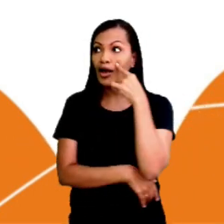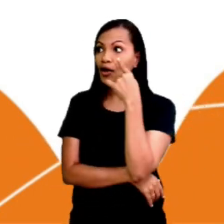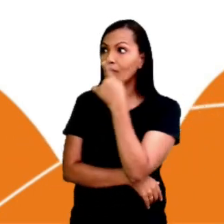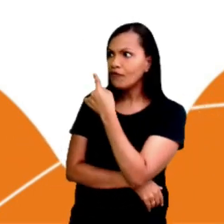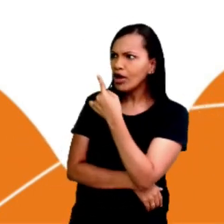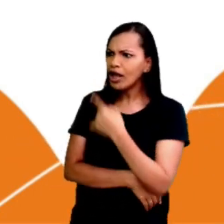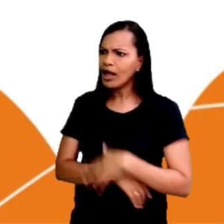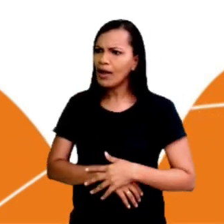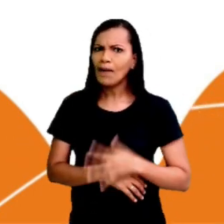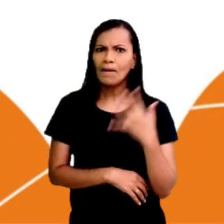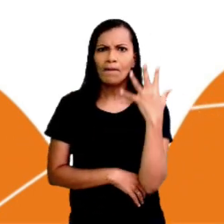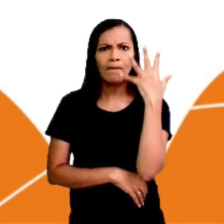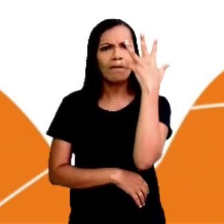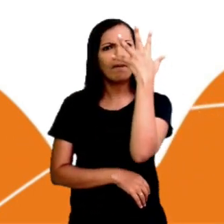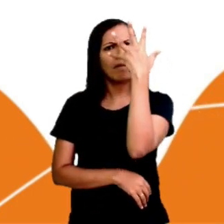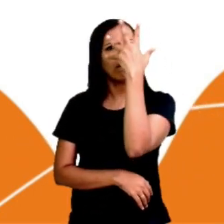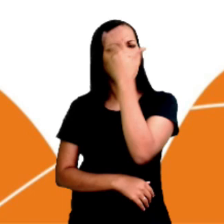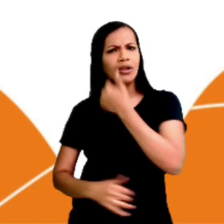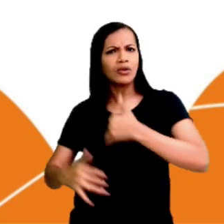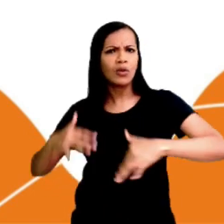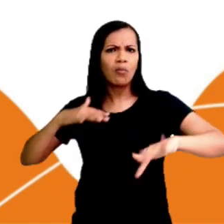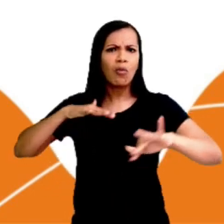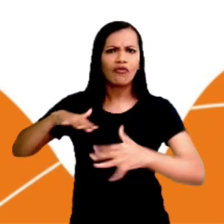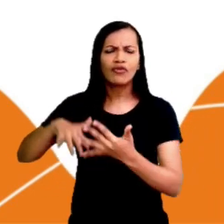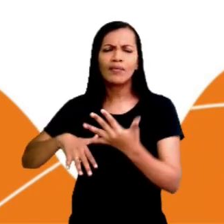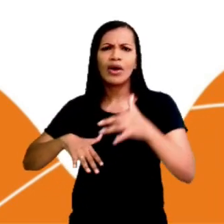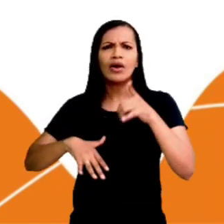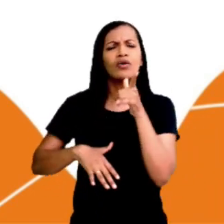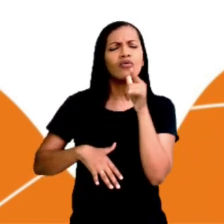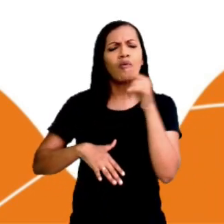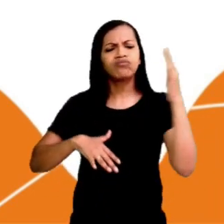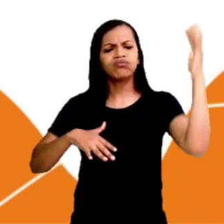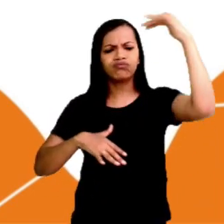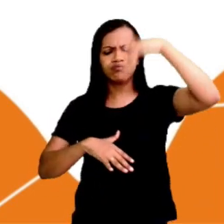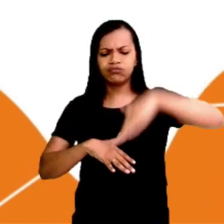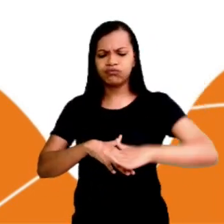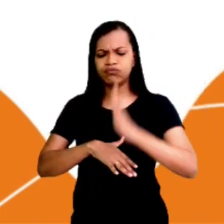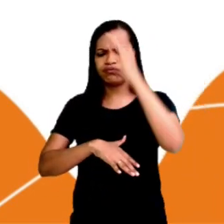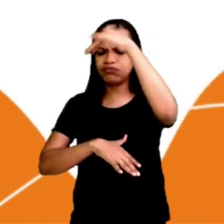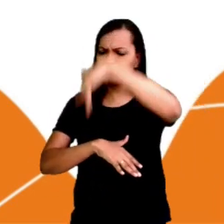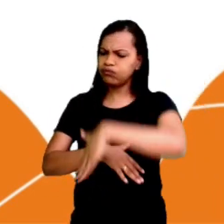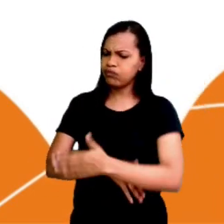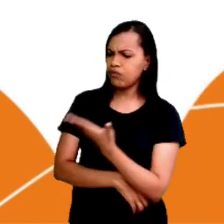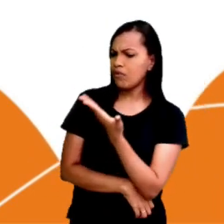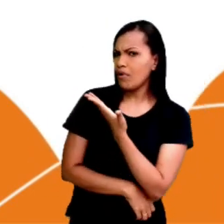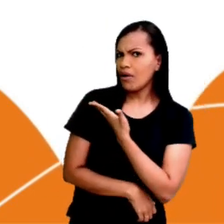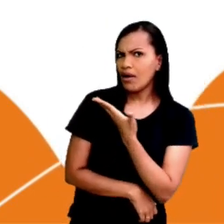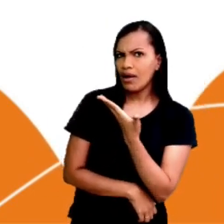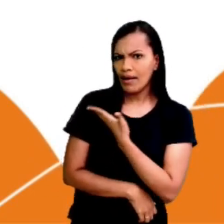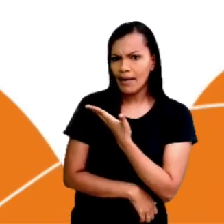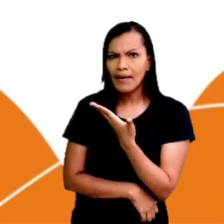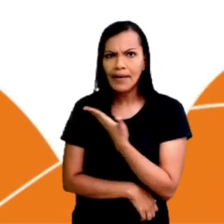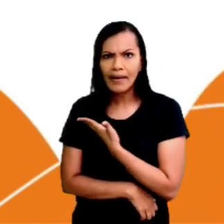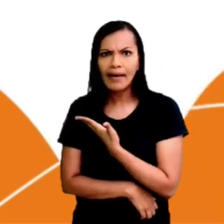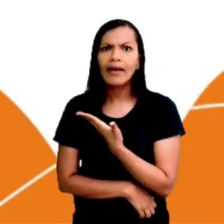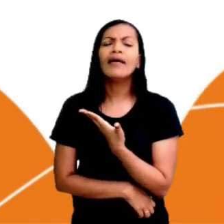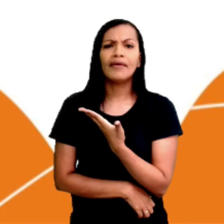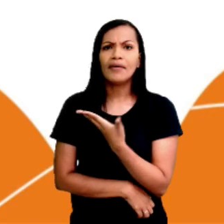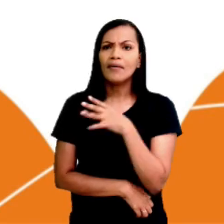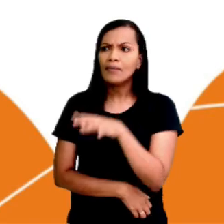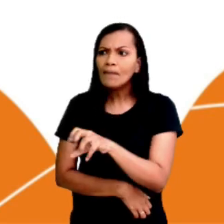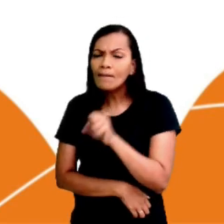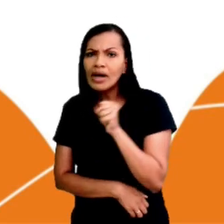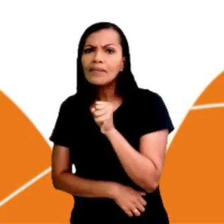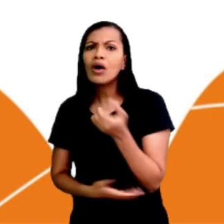movimentos elípticos fazem essas ondas Meu caro amigo pegá-las emos nesse instante ou